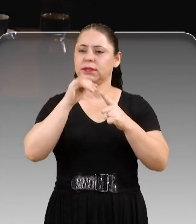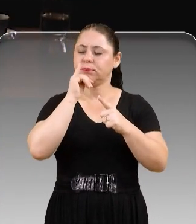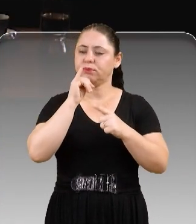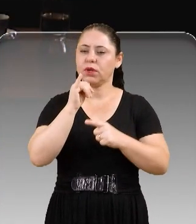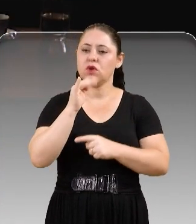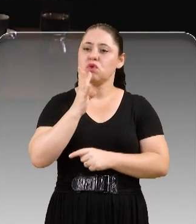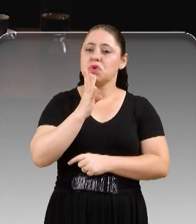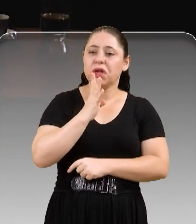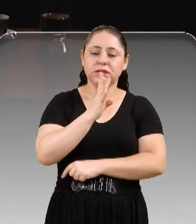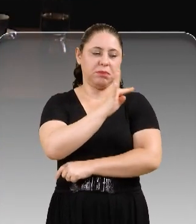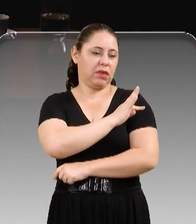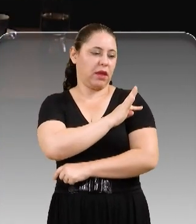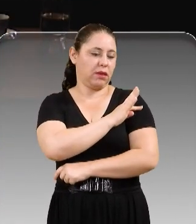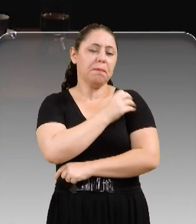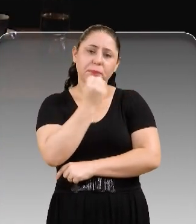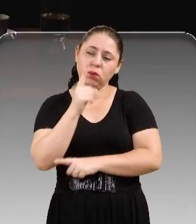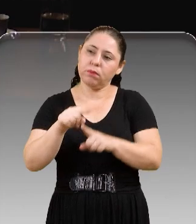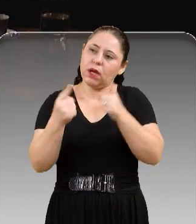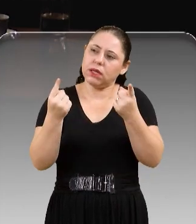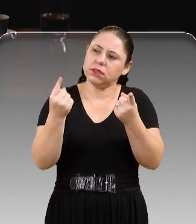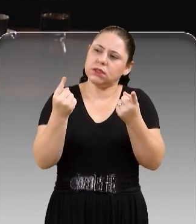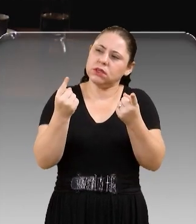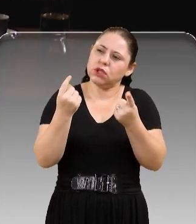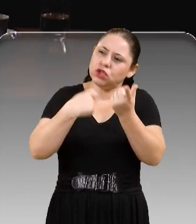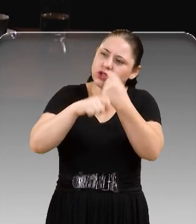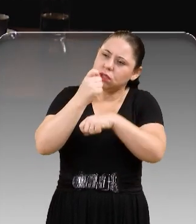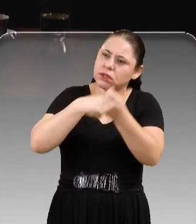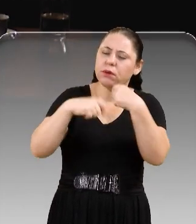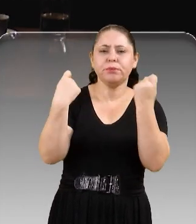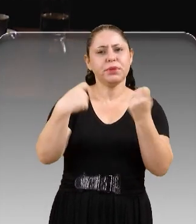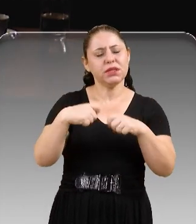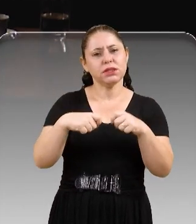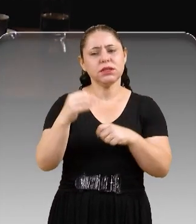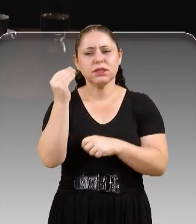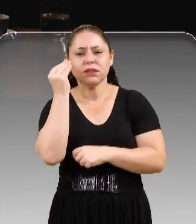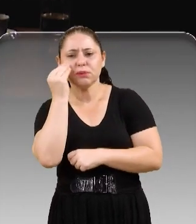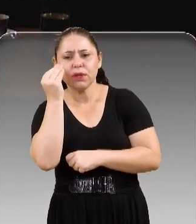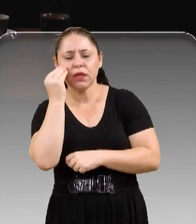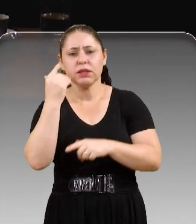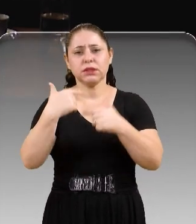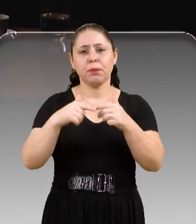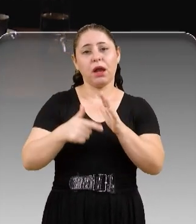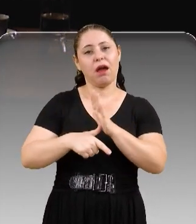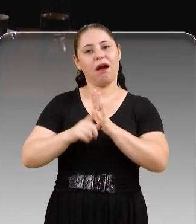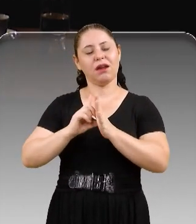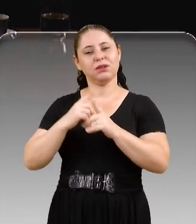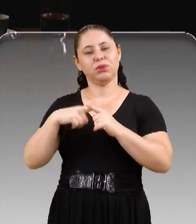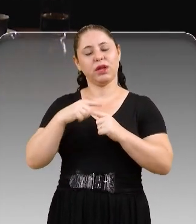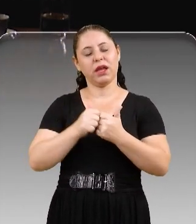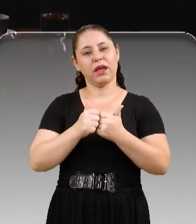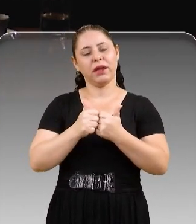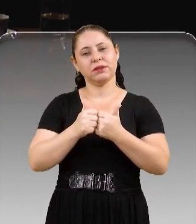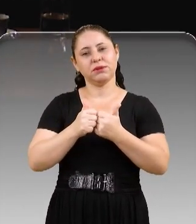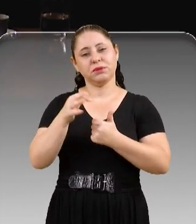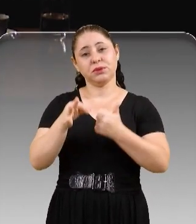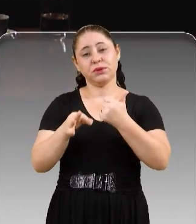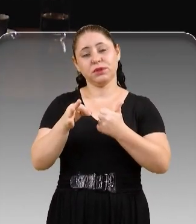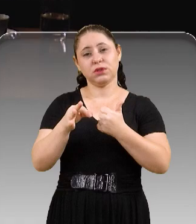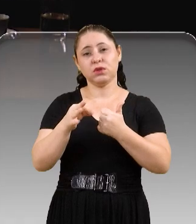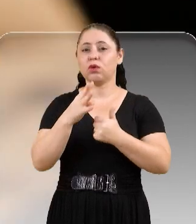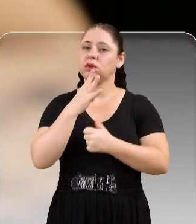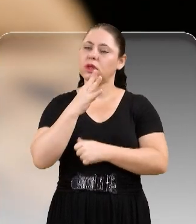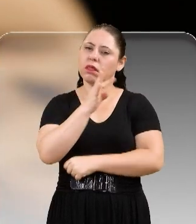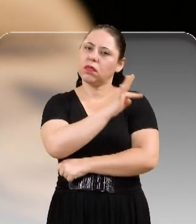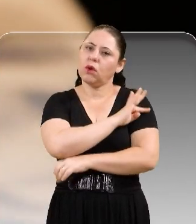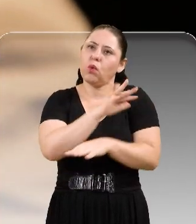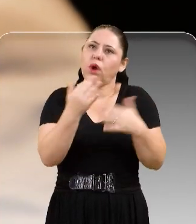né? Mas a gestão em si, ela é mais importante na presidência do tribunal. O conhecimento técnico é bom enquanto você é